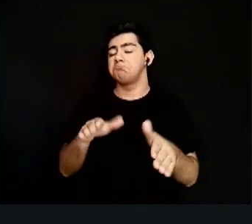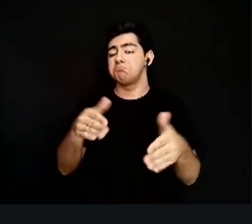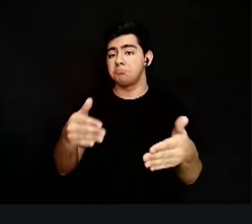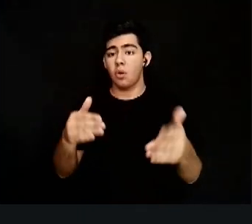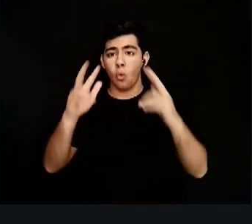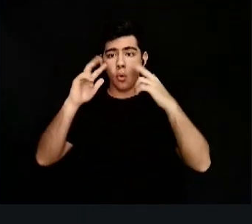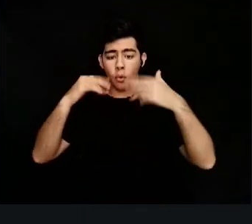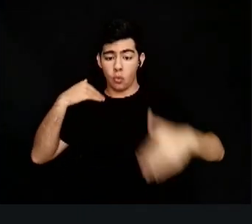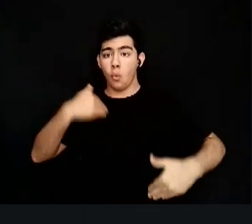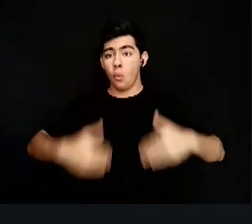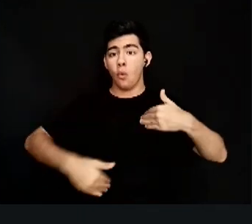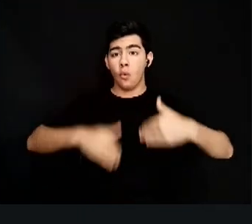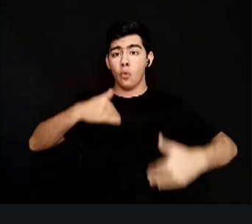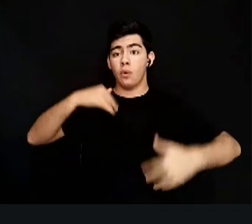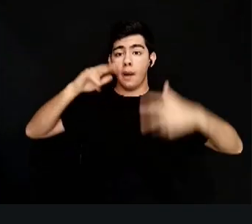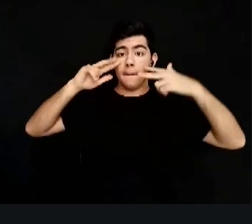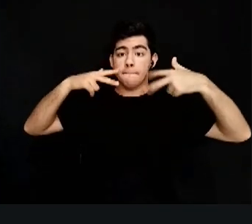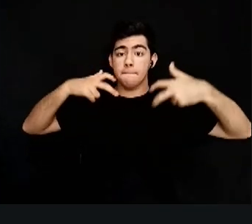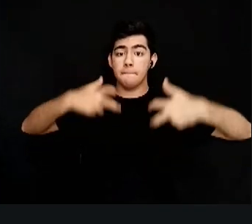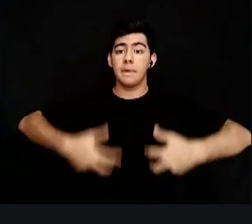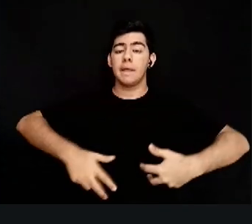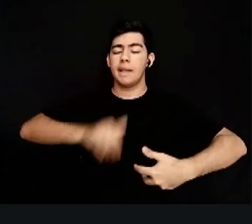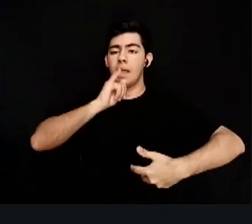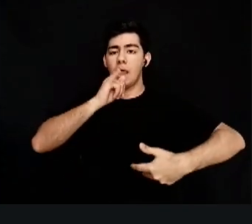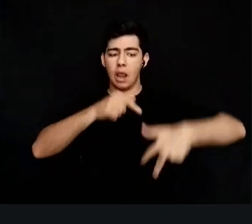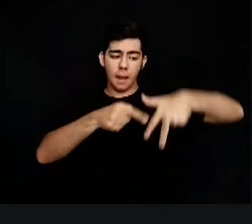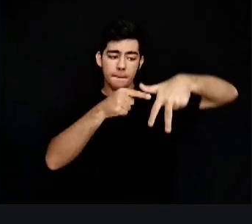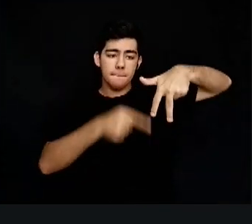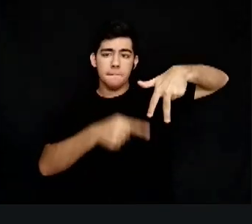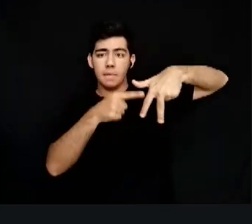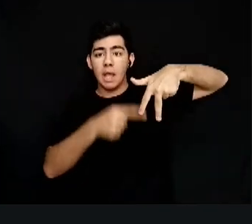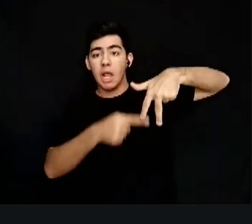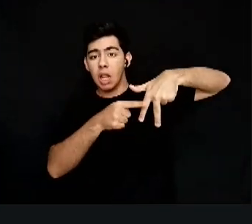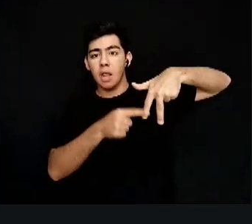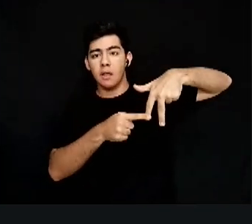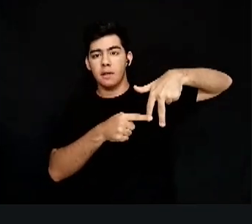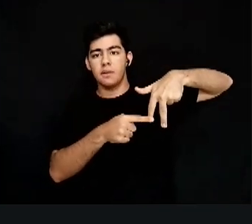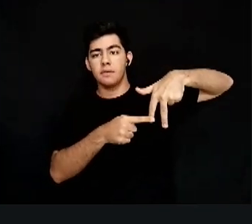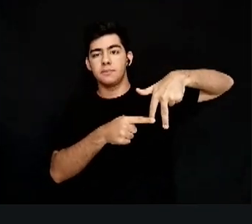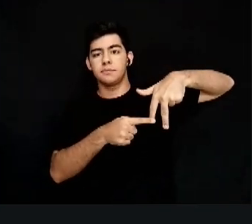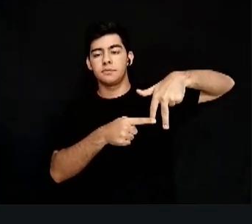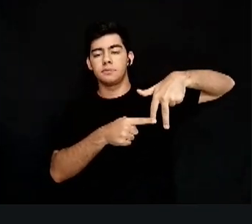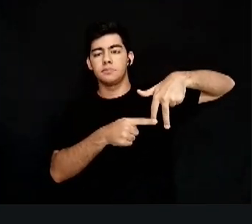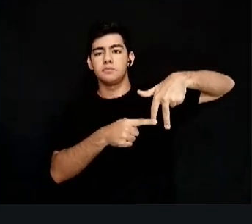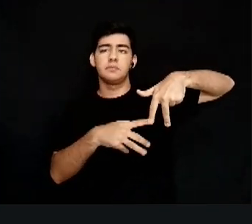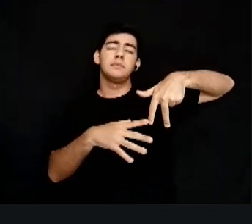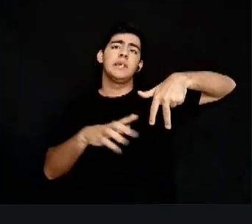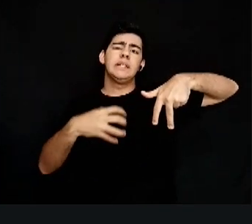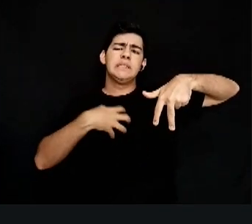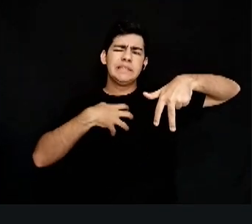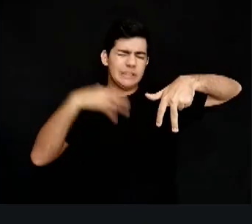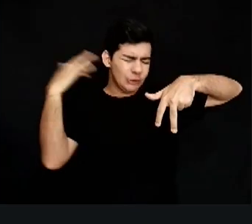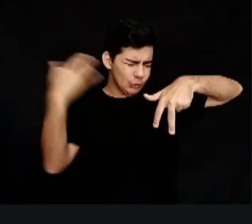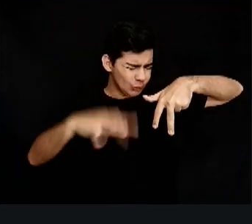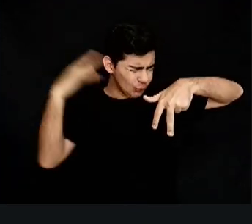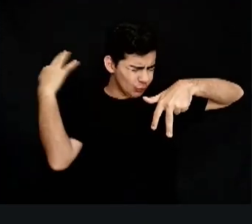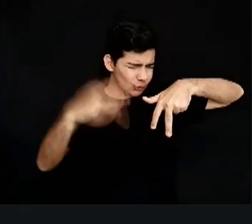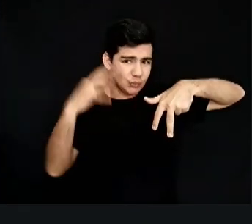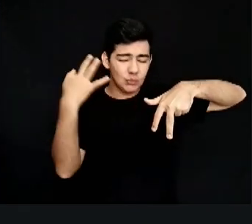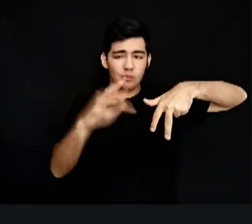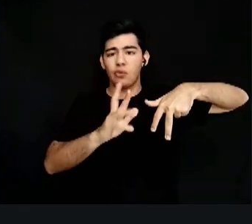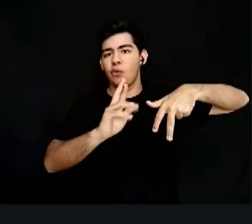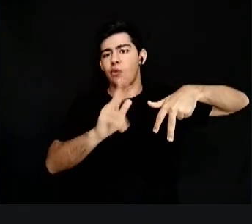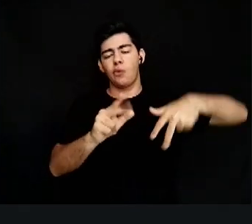os sinais de alerta são principalmente quando a trombose é na perna, o quadro clínico é de dor, né,